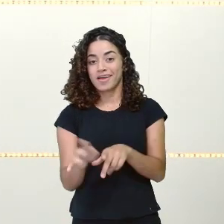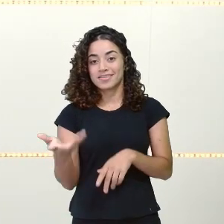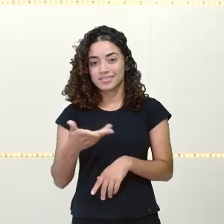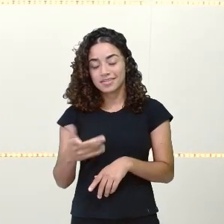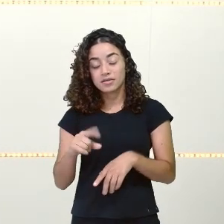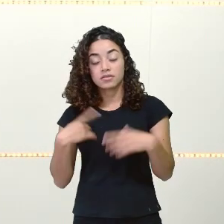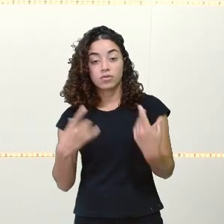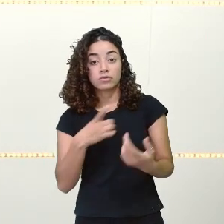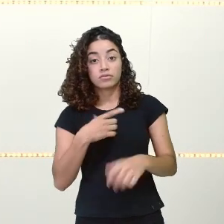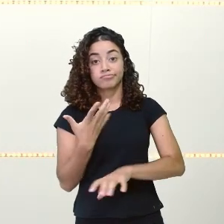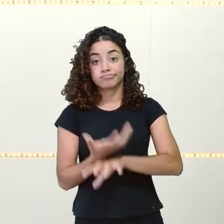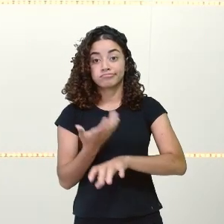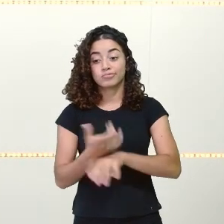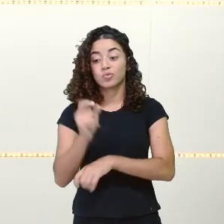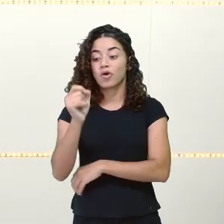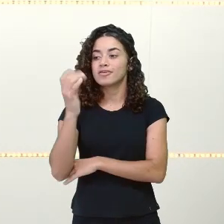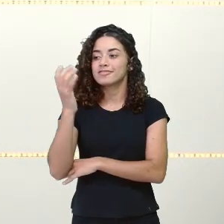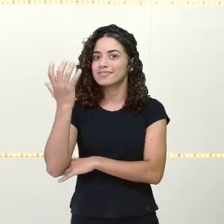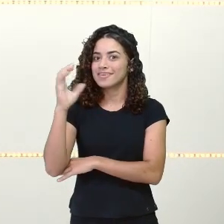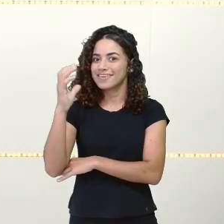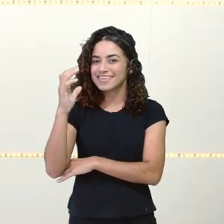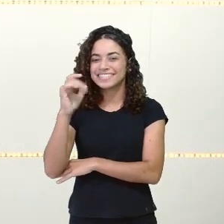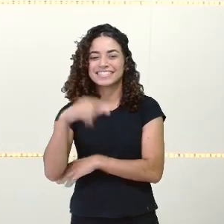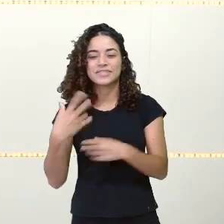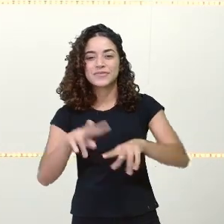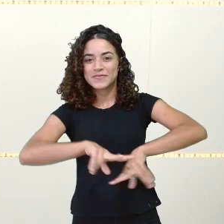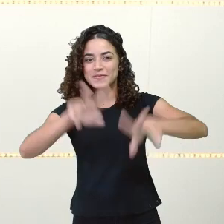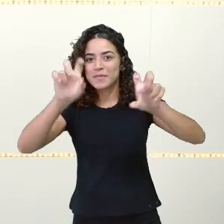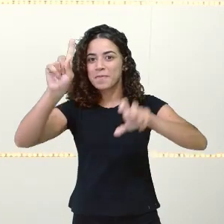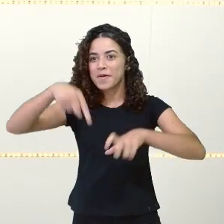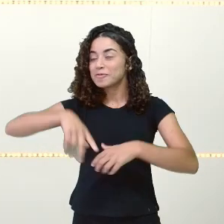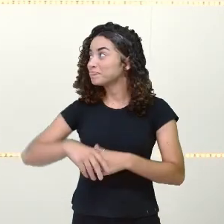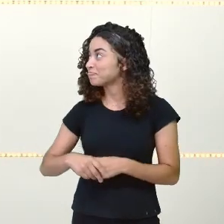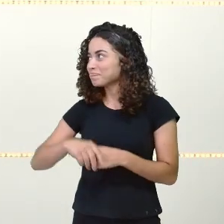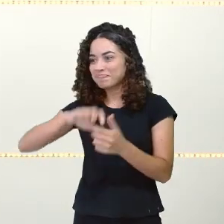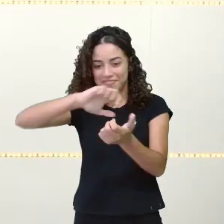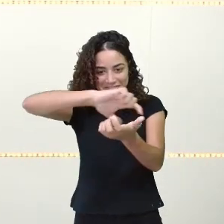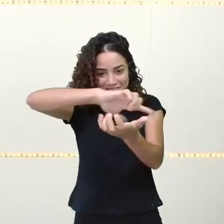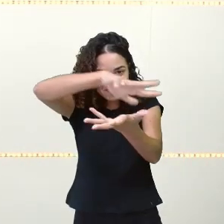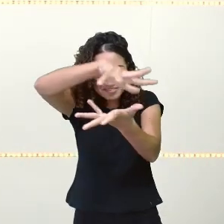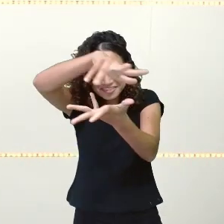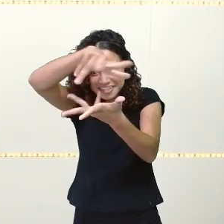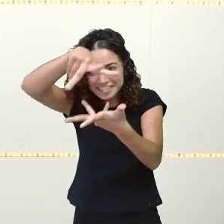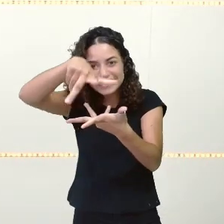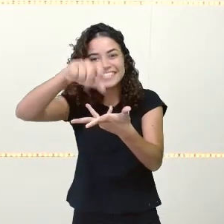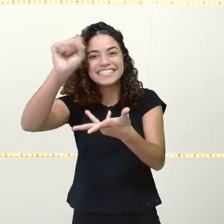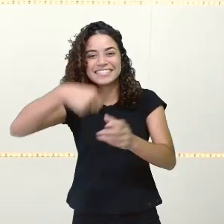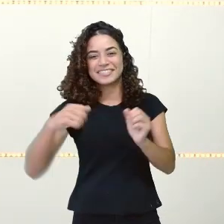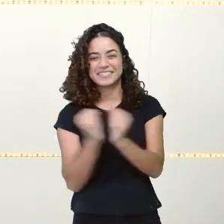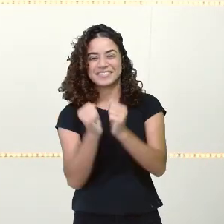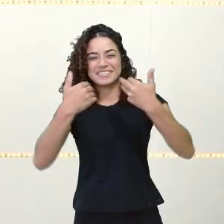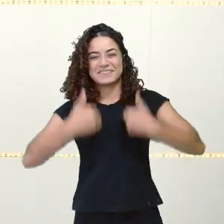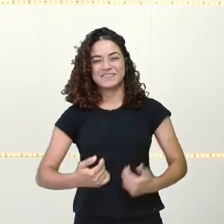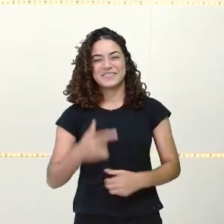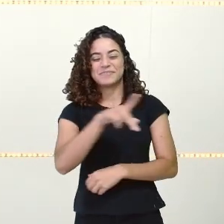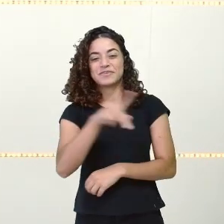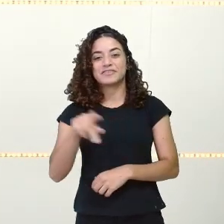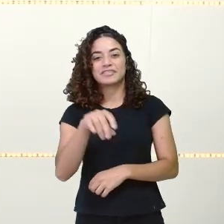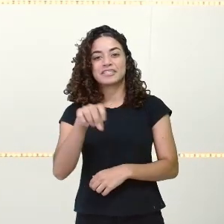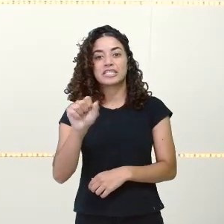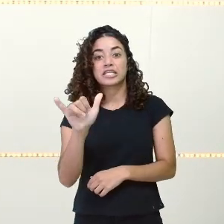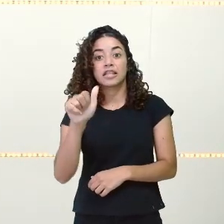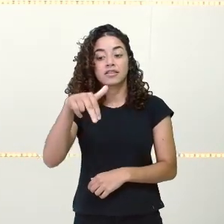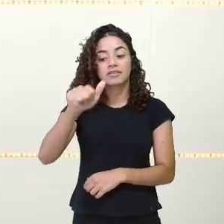Acelera, da disciplina de Ciências. E o nosso tema hoje, olha, é Planeta Terra. Comigo, professora Sinara